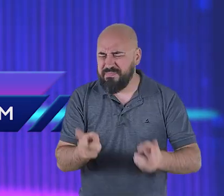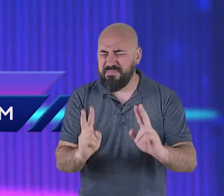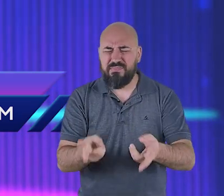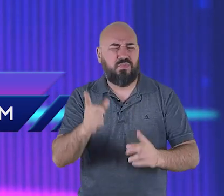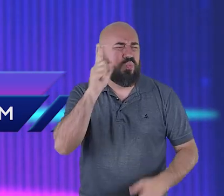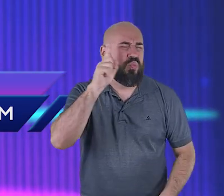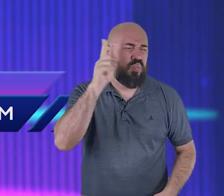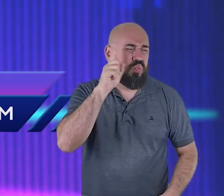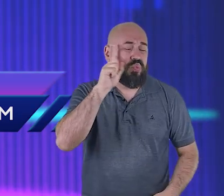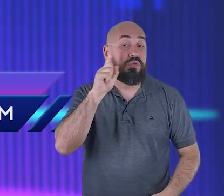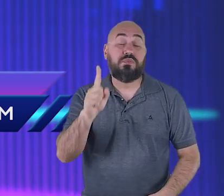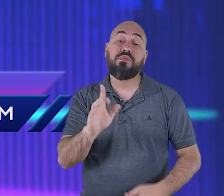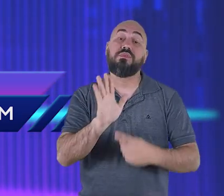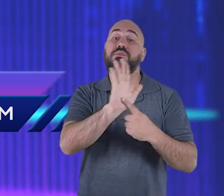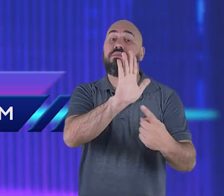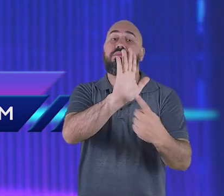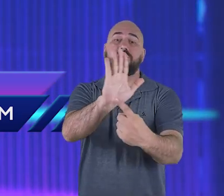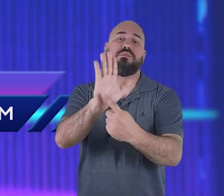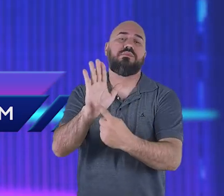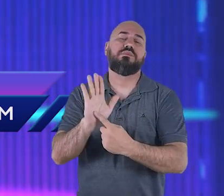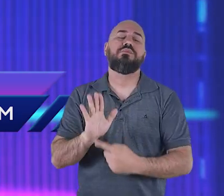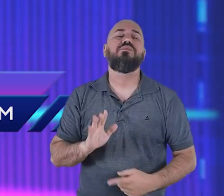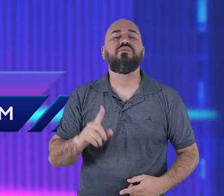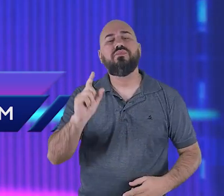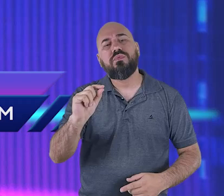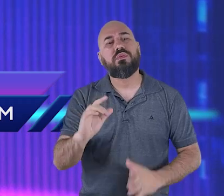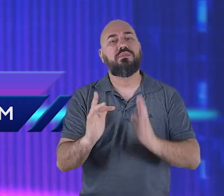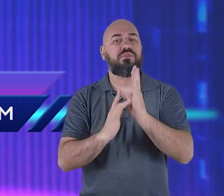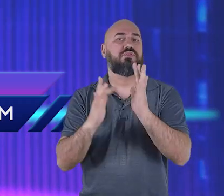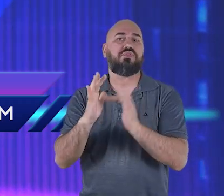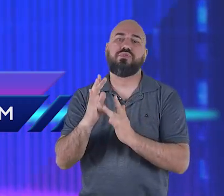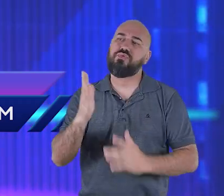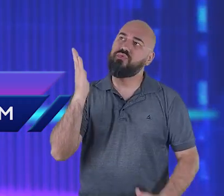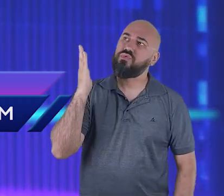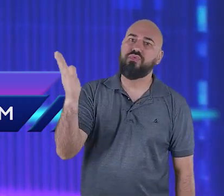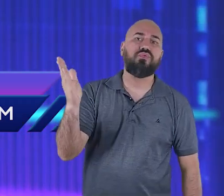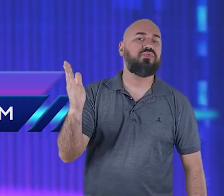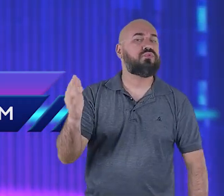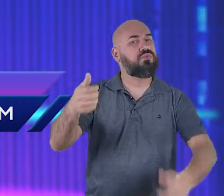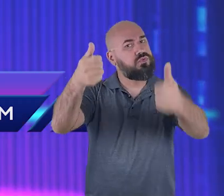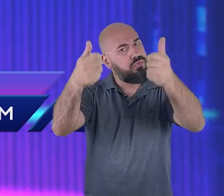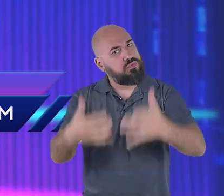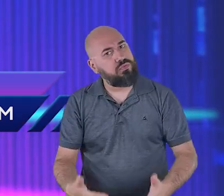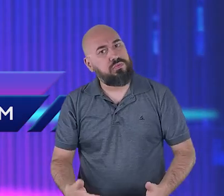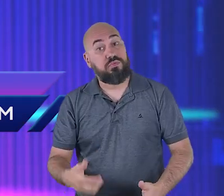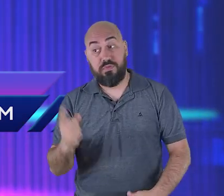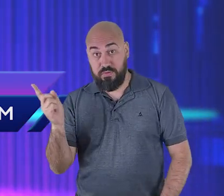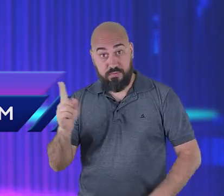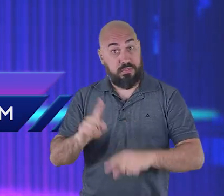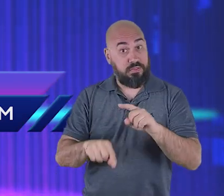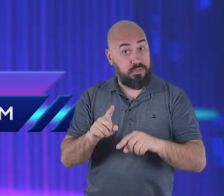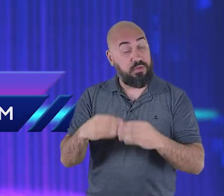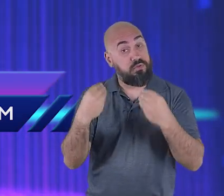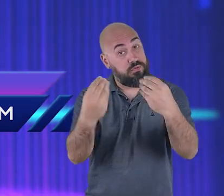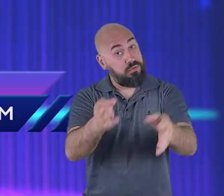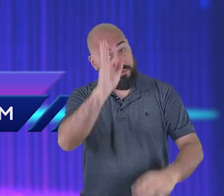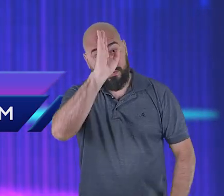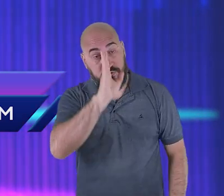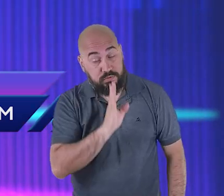pessoas tenham um encontro com Cristo Jesus. E esse material eu vou enviar para você gratuitamente